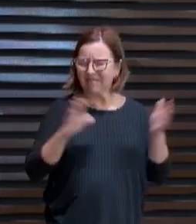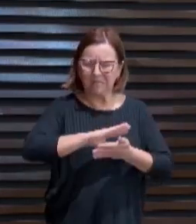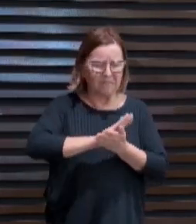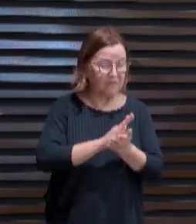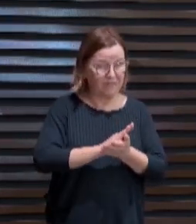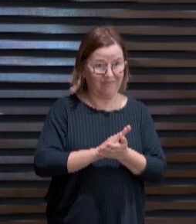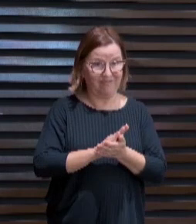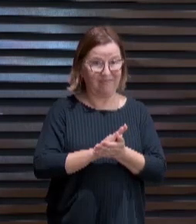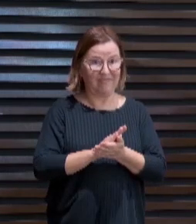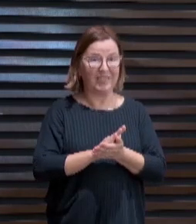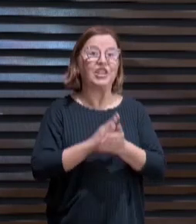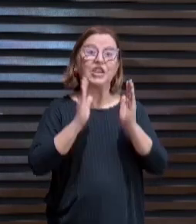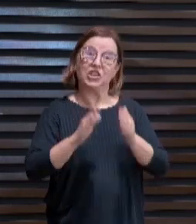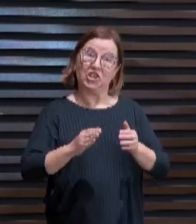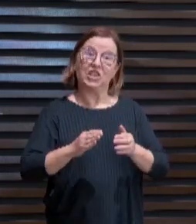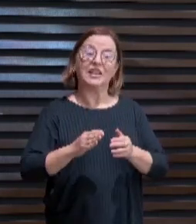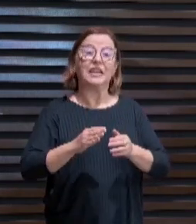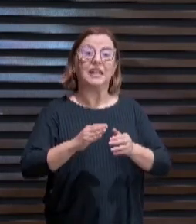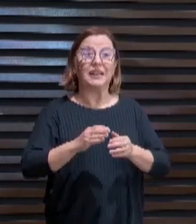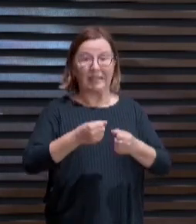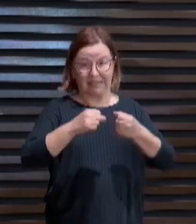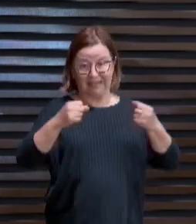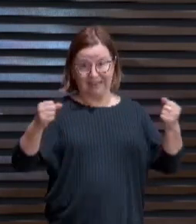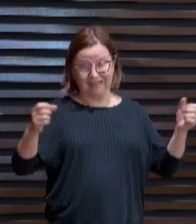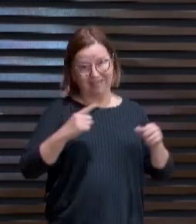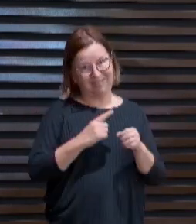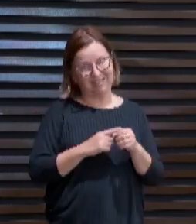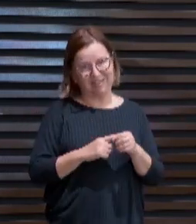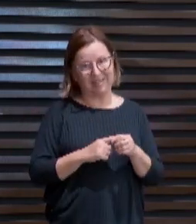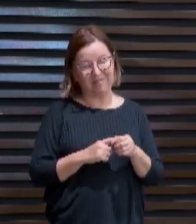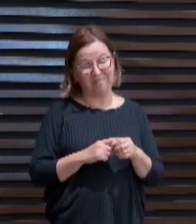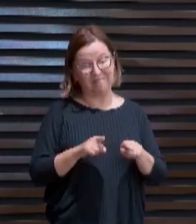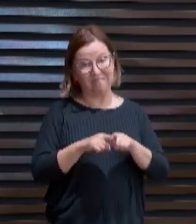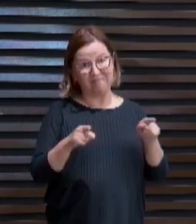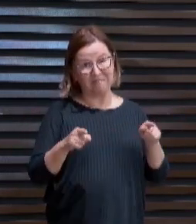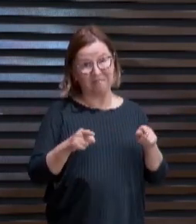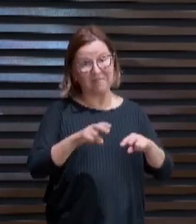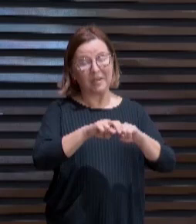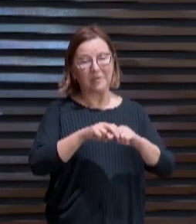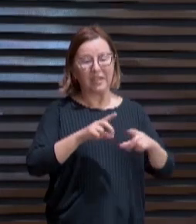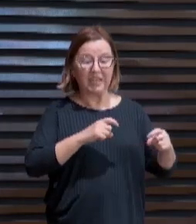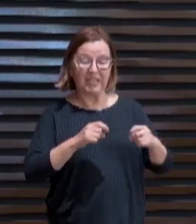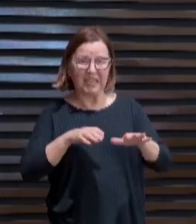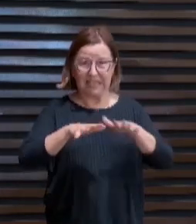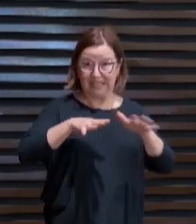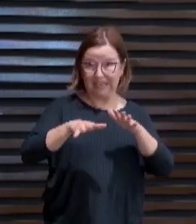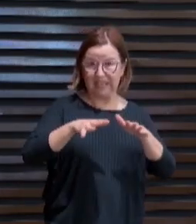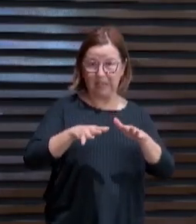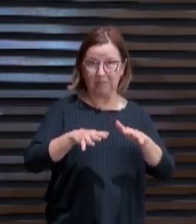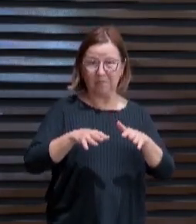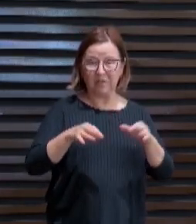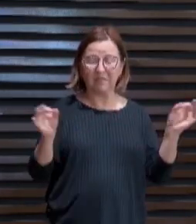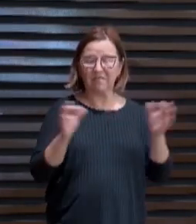grande cidade naquela época, e por conta de guerras e também por terremotos, ela foi completamente destruída, ficando assim